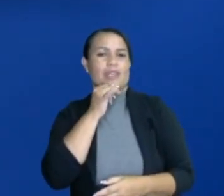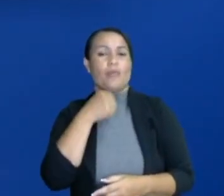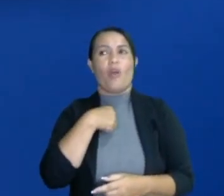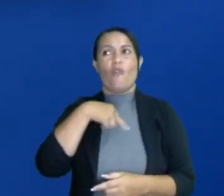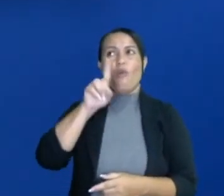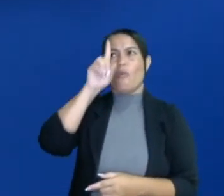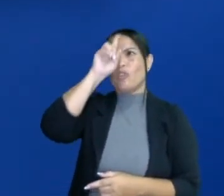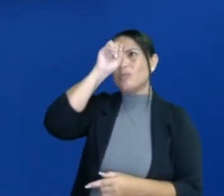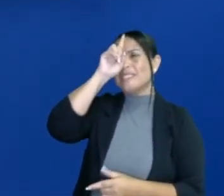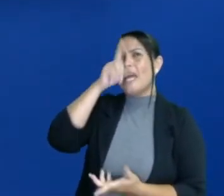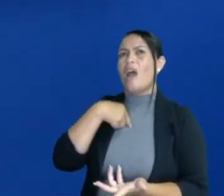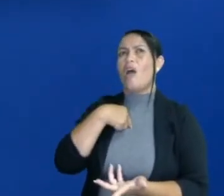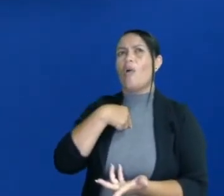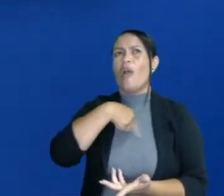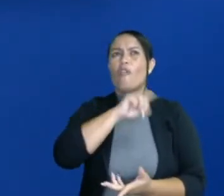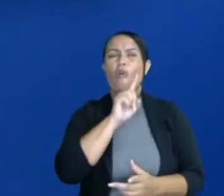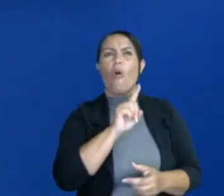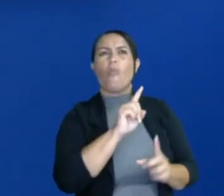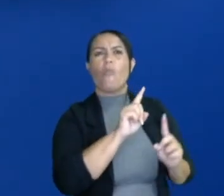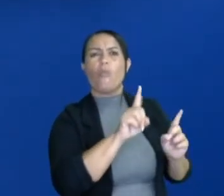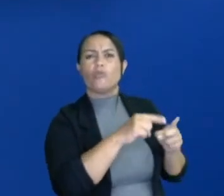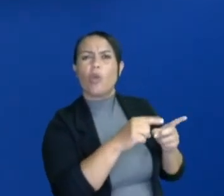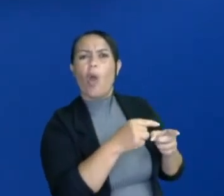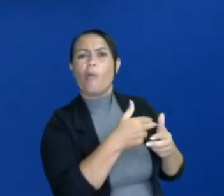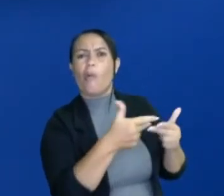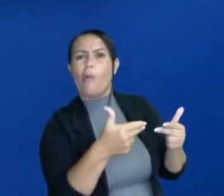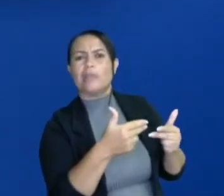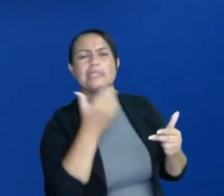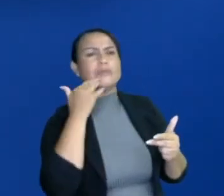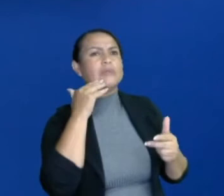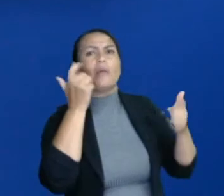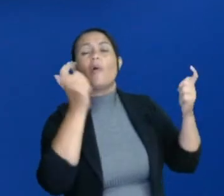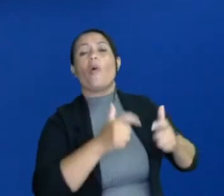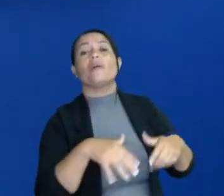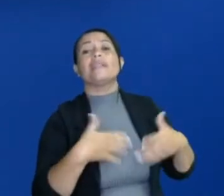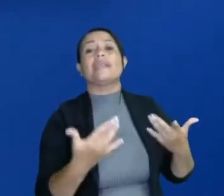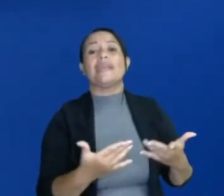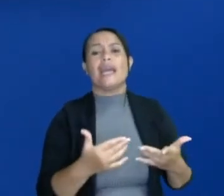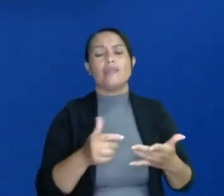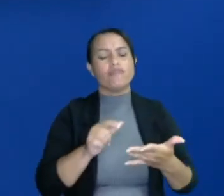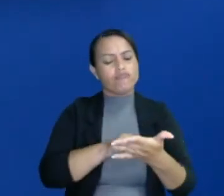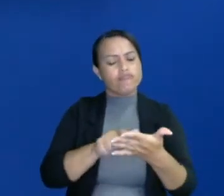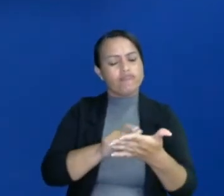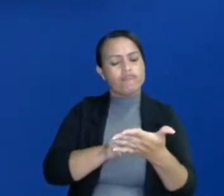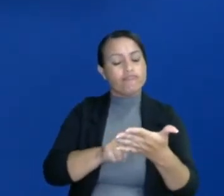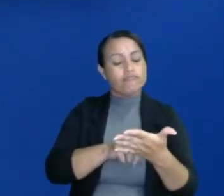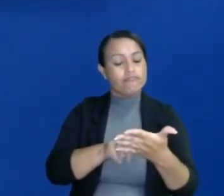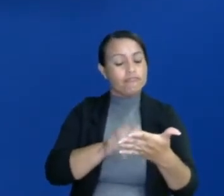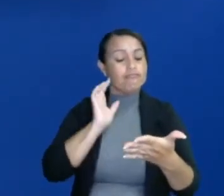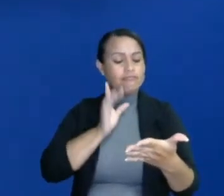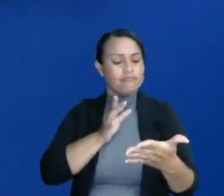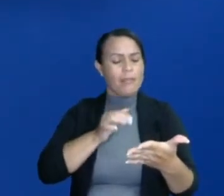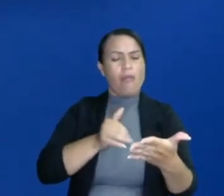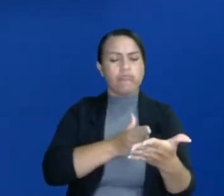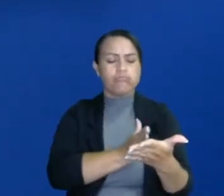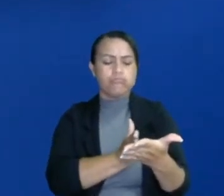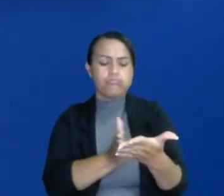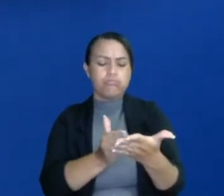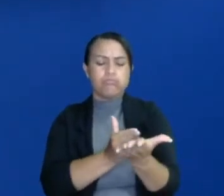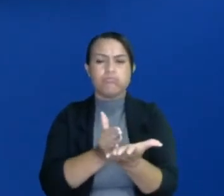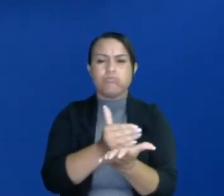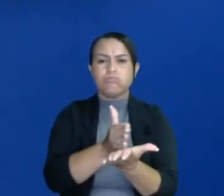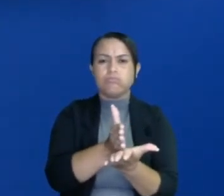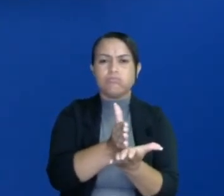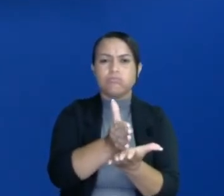um hospital, vou para um shopping ou coisa do gênero, não sabe onde é, digita lá no aparelho e você vai ter uma rota sendo traçada